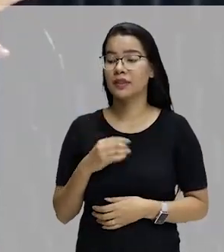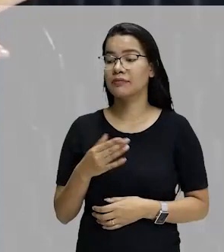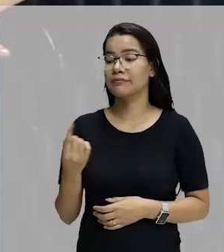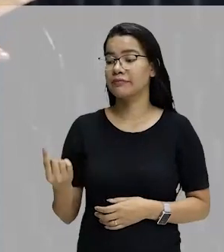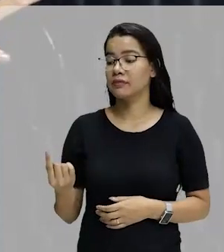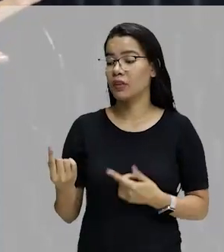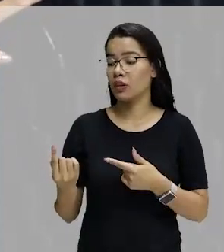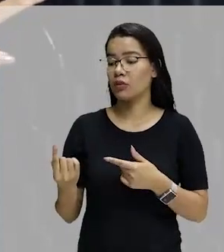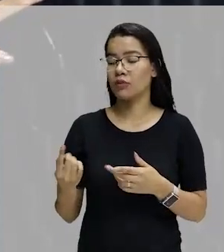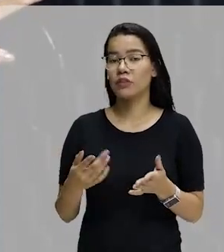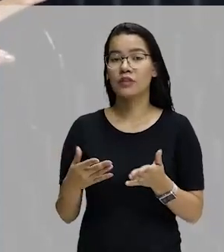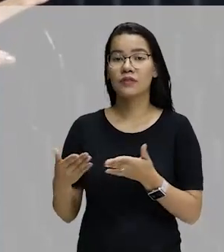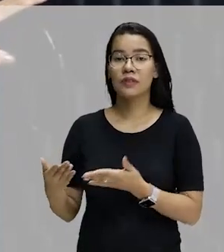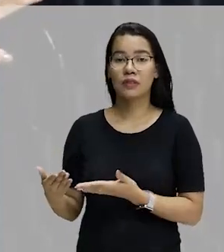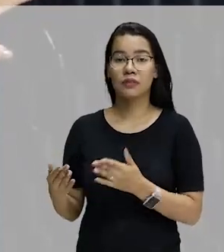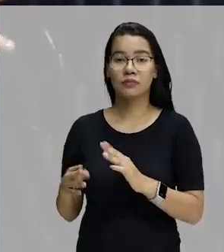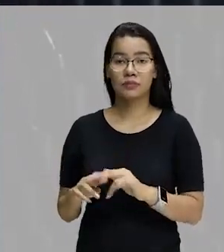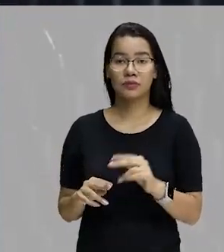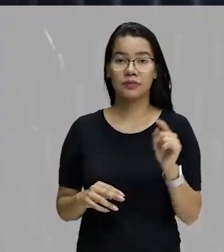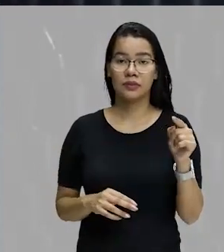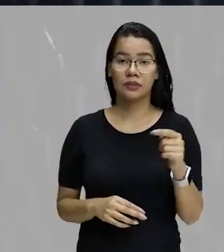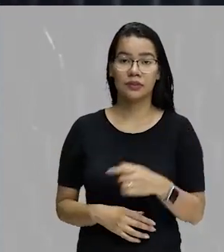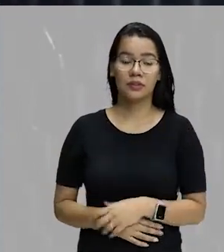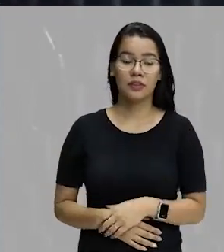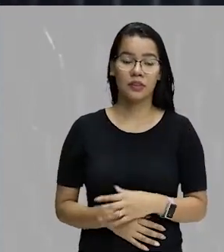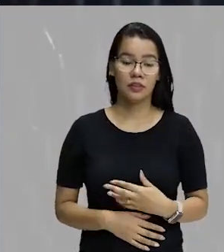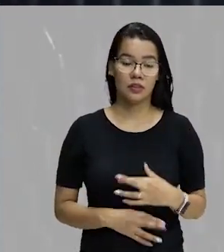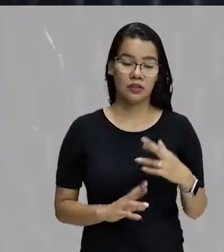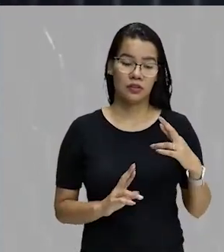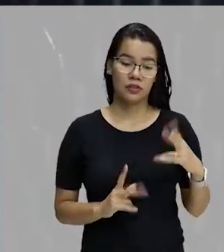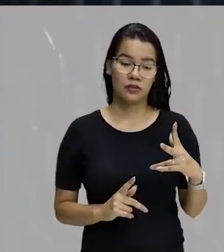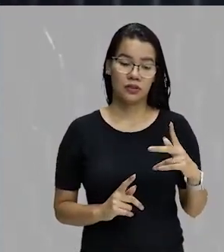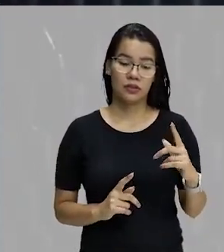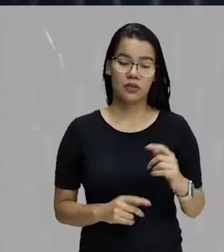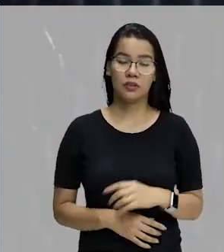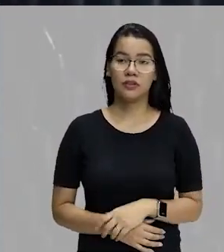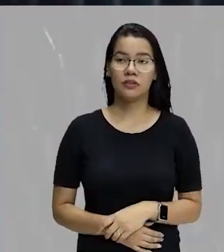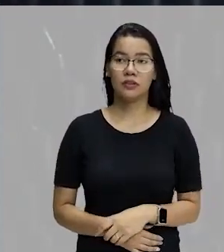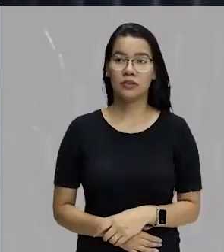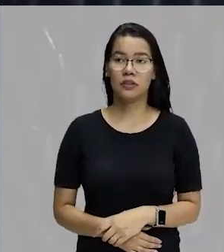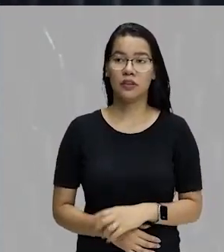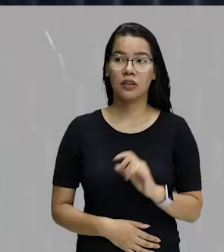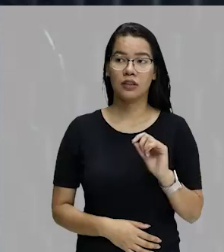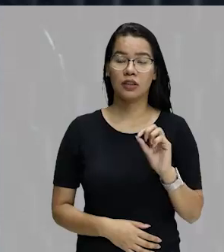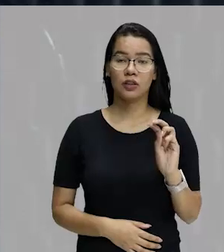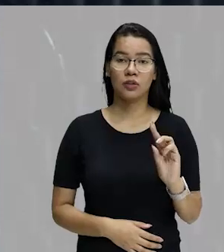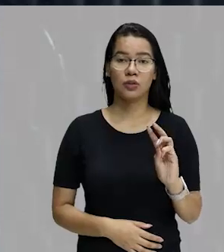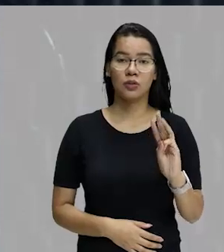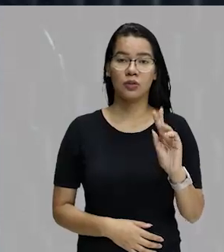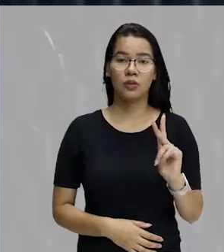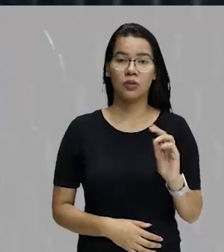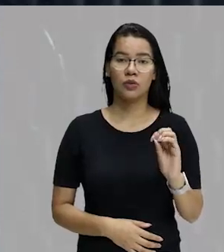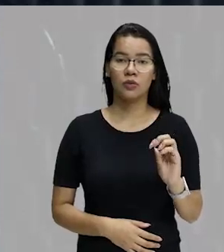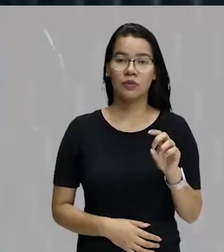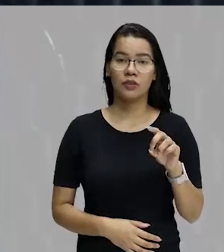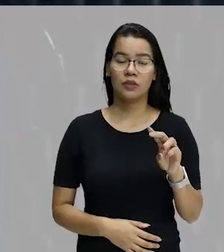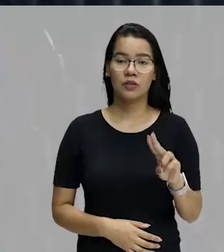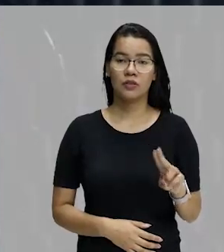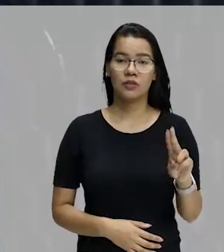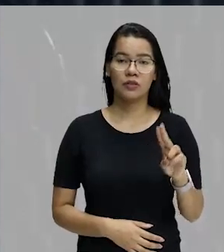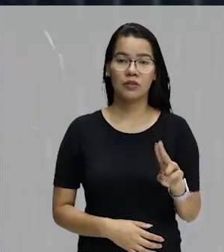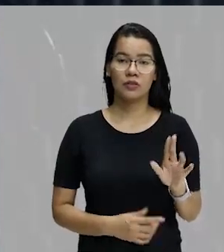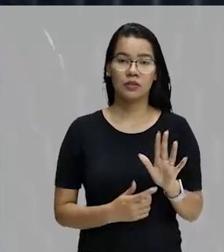é que foi visitado por você. Então, a diferença entre um e outro é que o who você vai usar para identificar